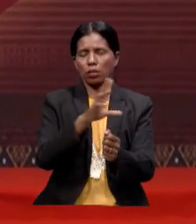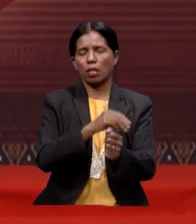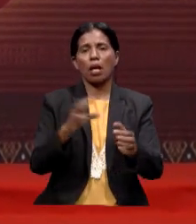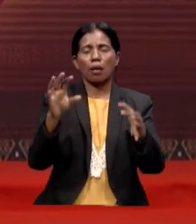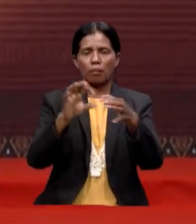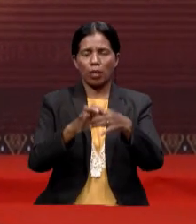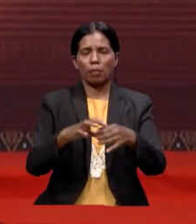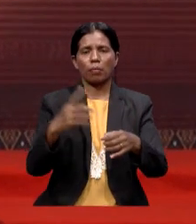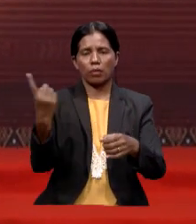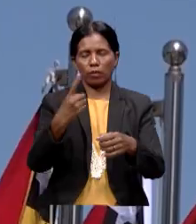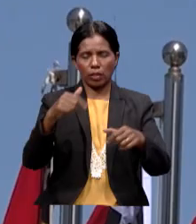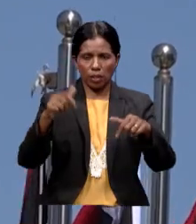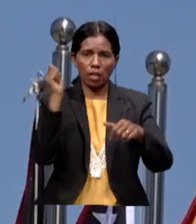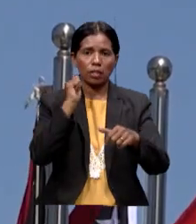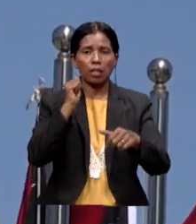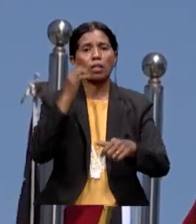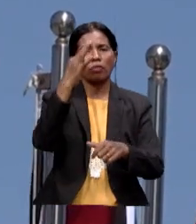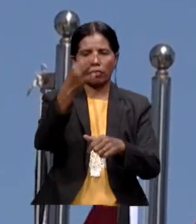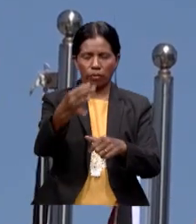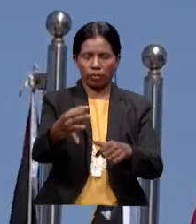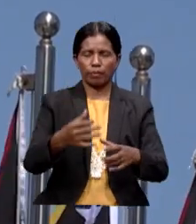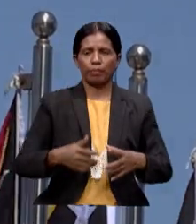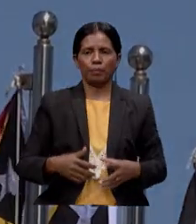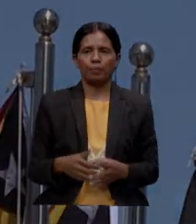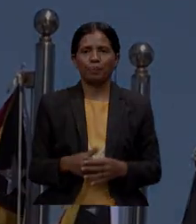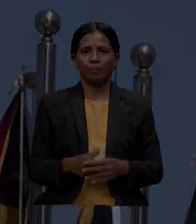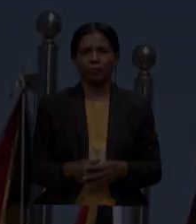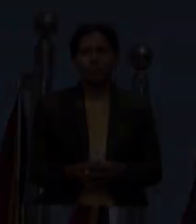permanente ASEAN e futuro. Gasparinha de Souza, Domingos Bere, Ziemen.